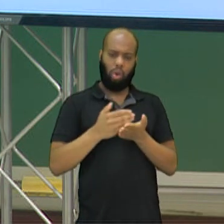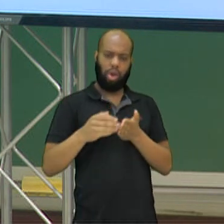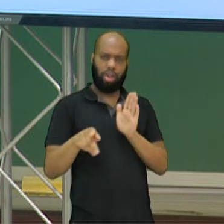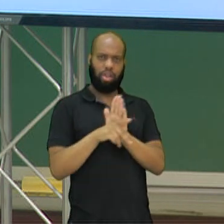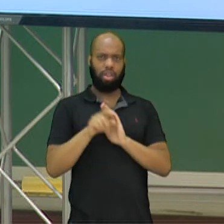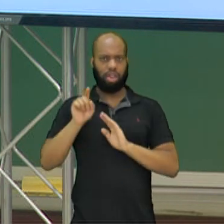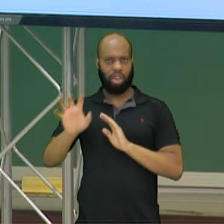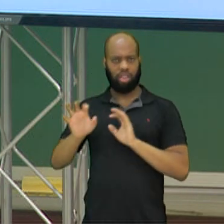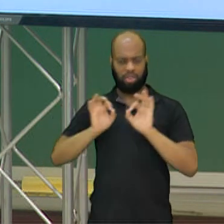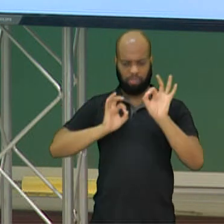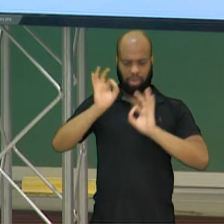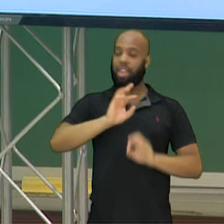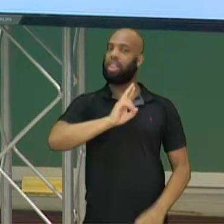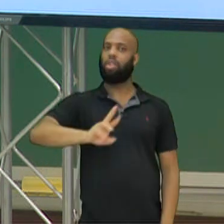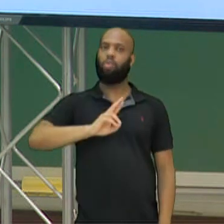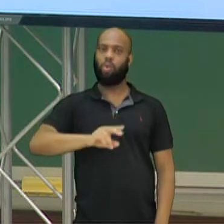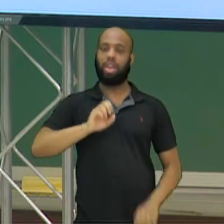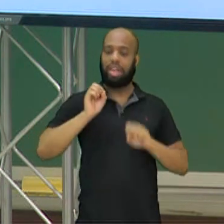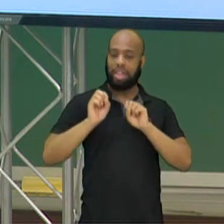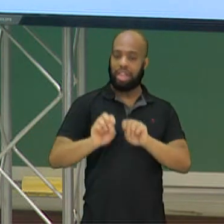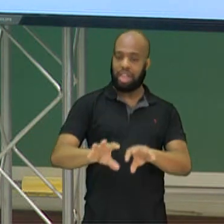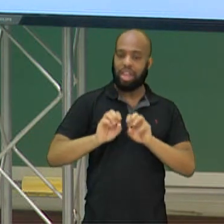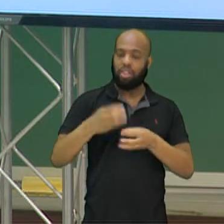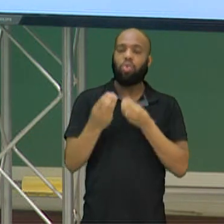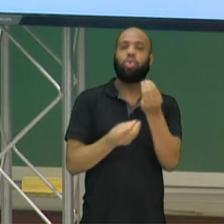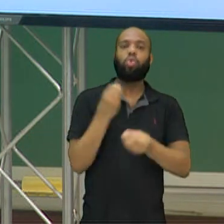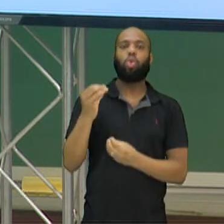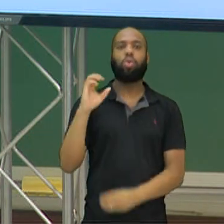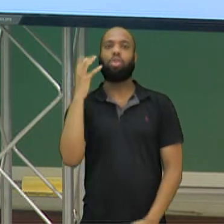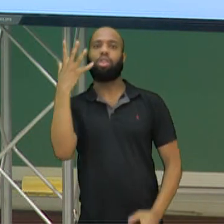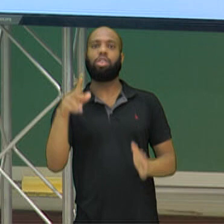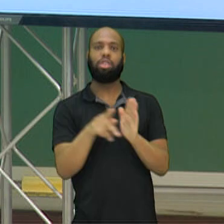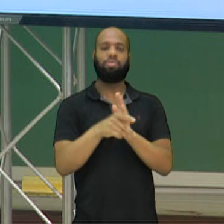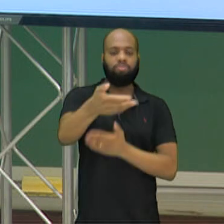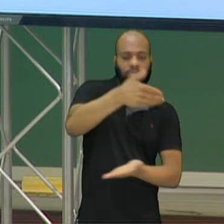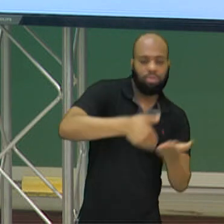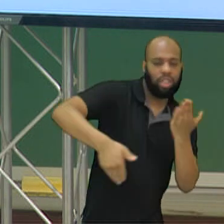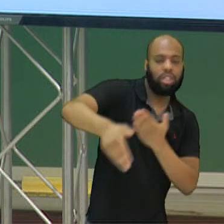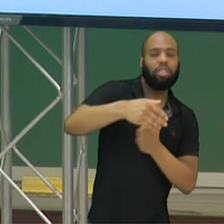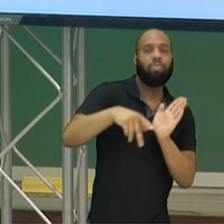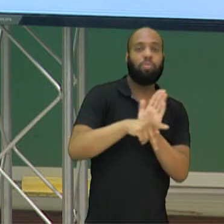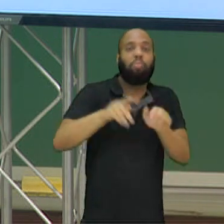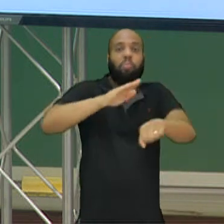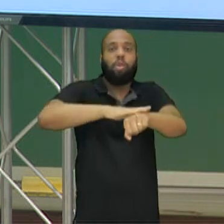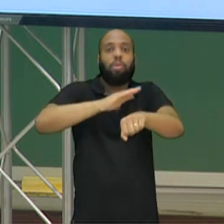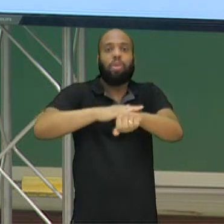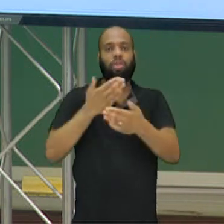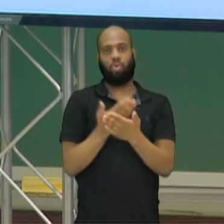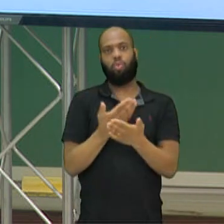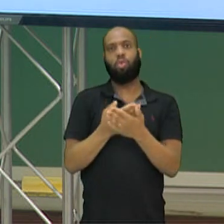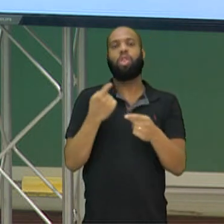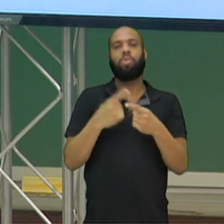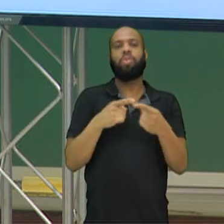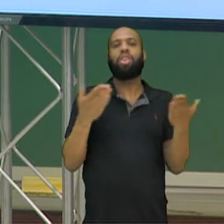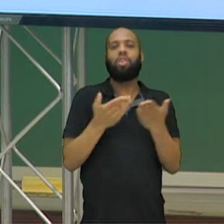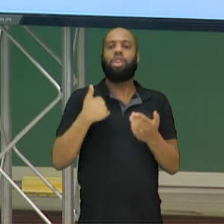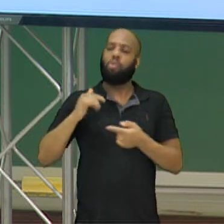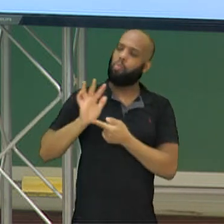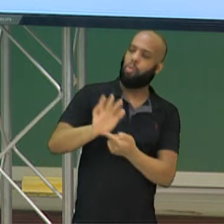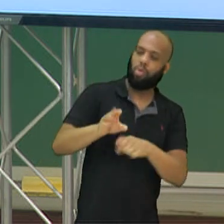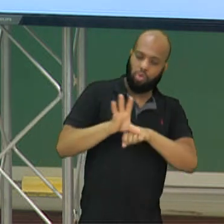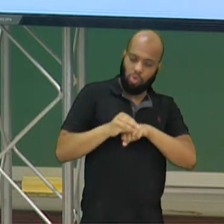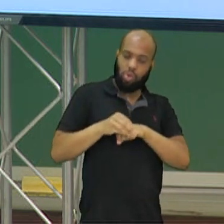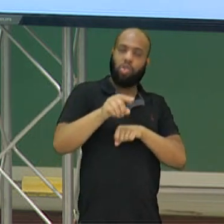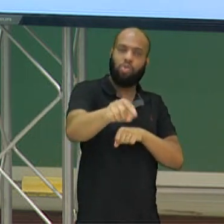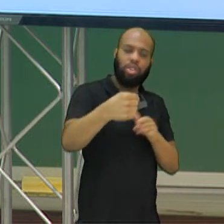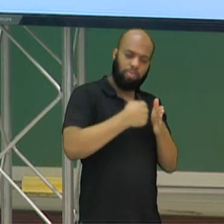planejamento, mas o ensino de verdade acontece o quê? Na interação que nós temos durante a aula. Esse bate-bola, eu trazendo conhecimentos, vocês trazendo